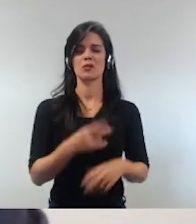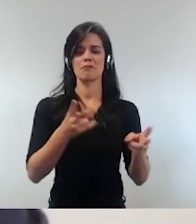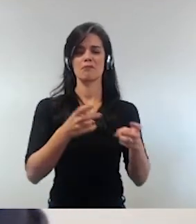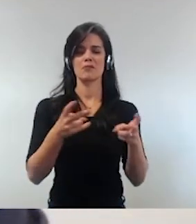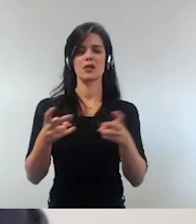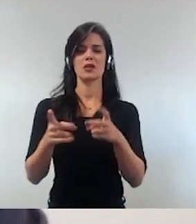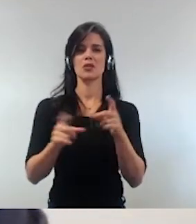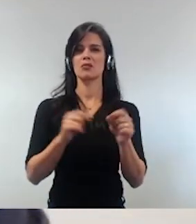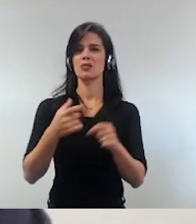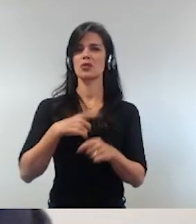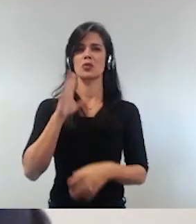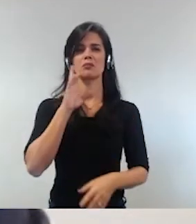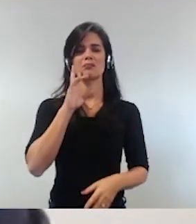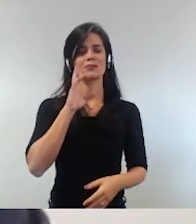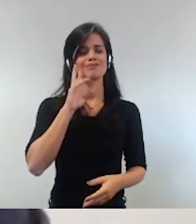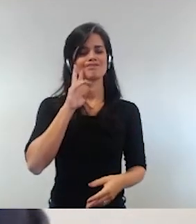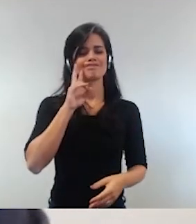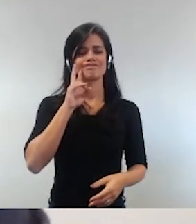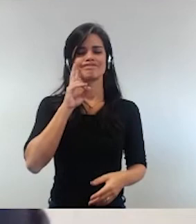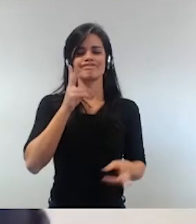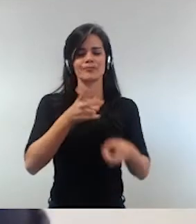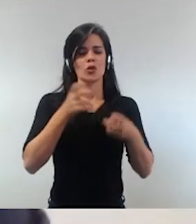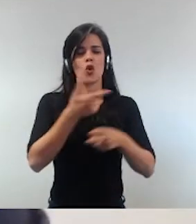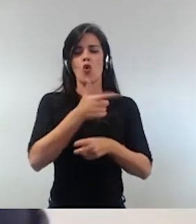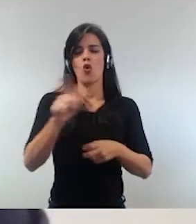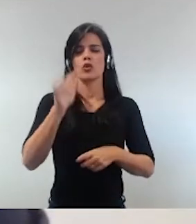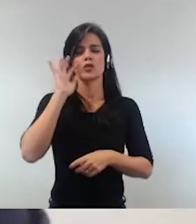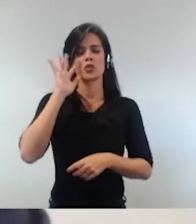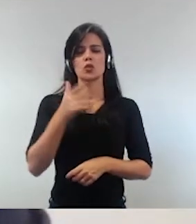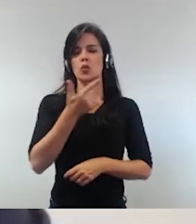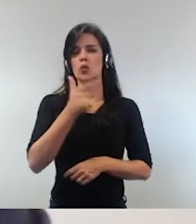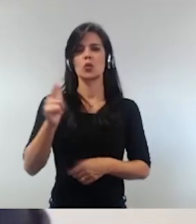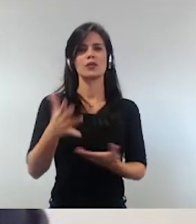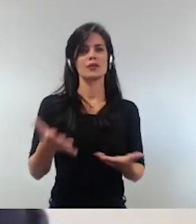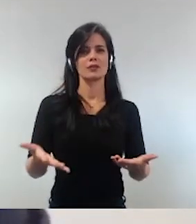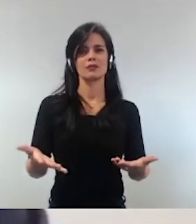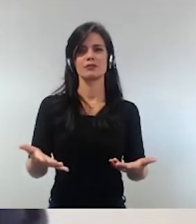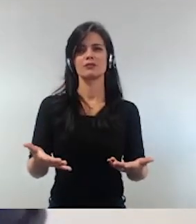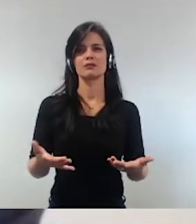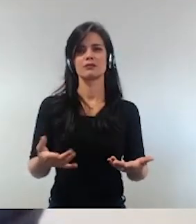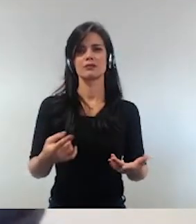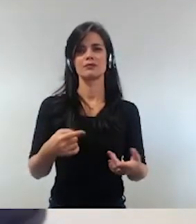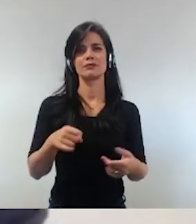porque eu não vejo outra saída, ou pelo menos a saída menos